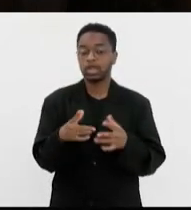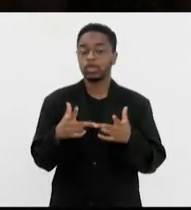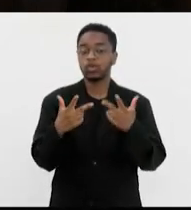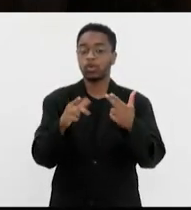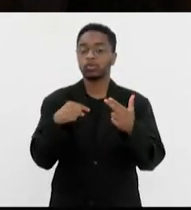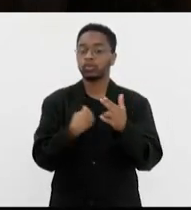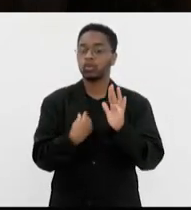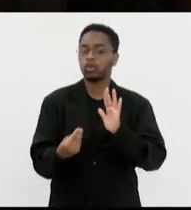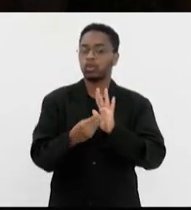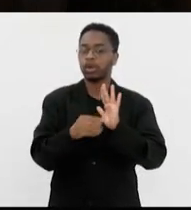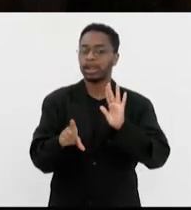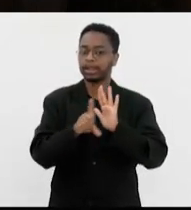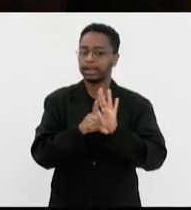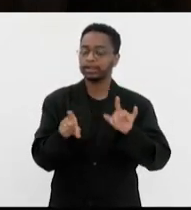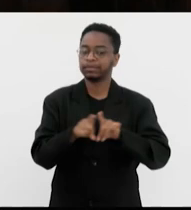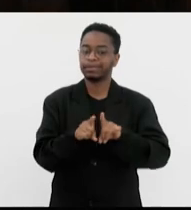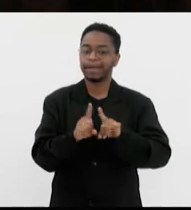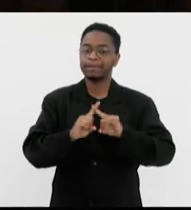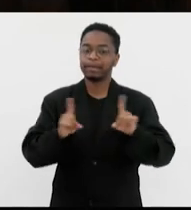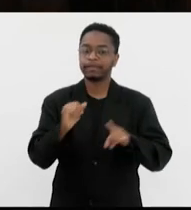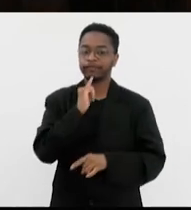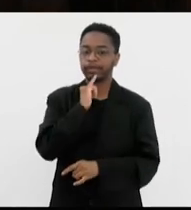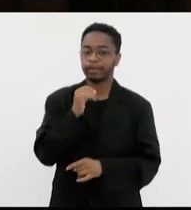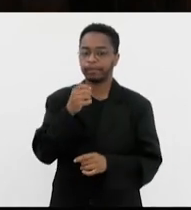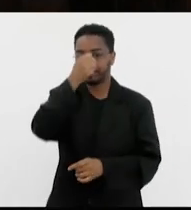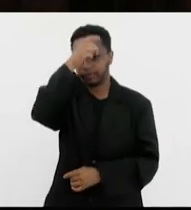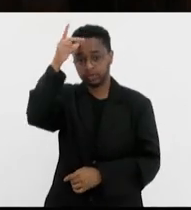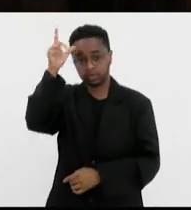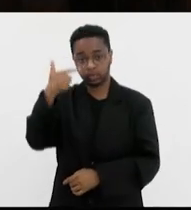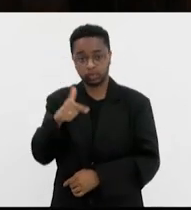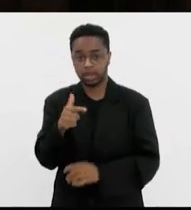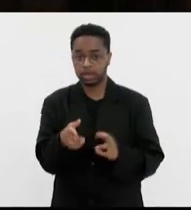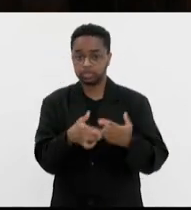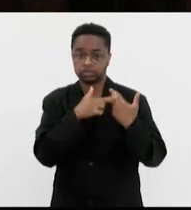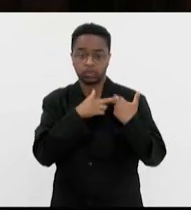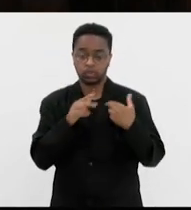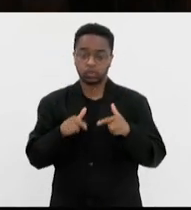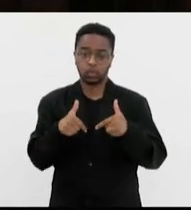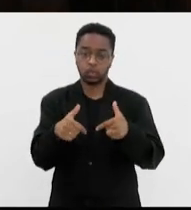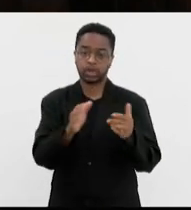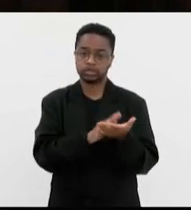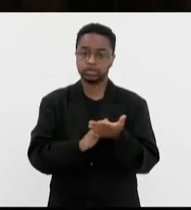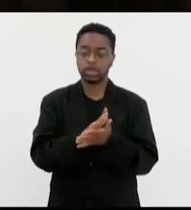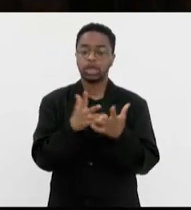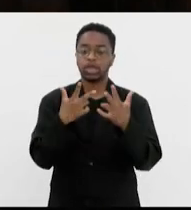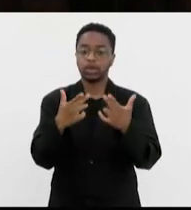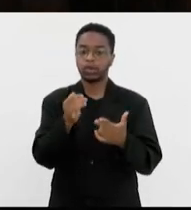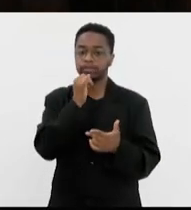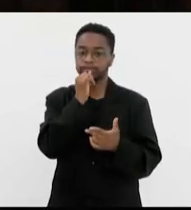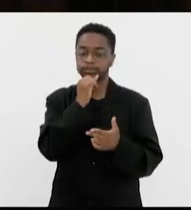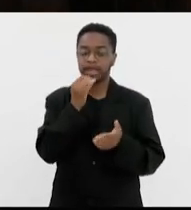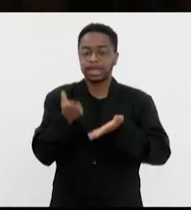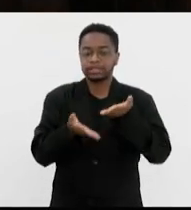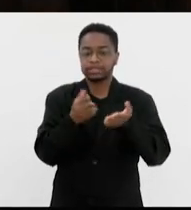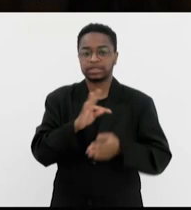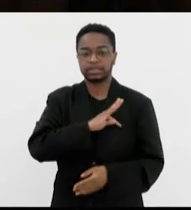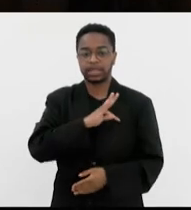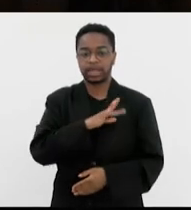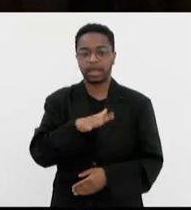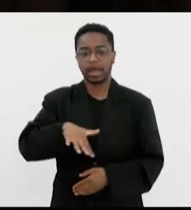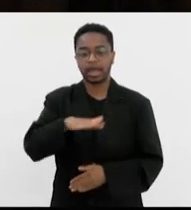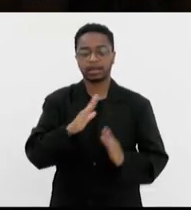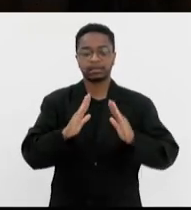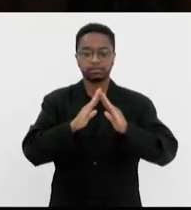lei e, infelizmente, a Prefeitura não teve a responsabilidade de fazer, como é o caso da assistência técnica de habitação e